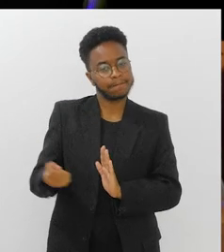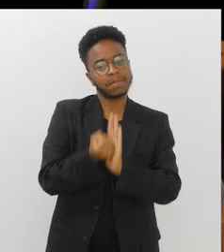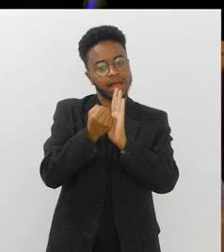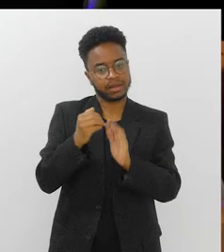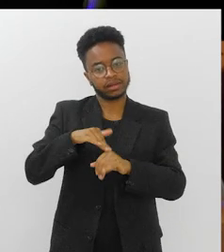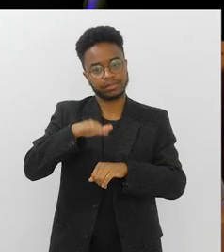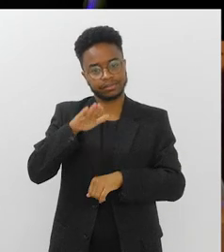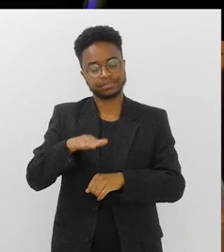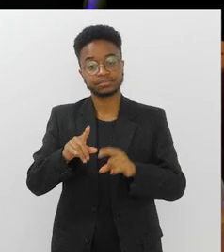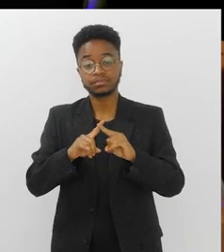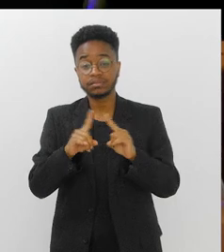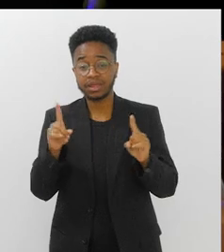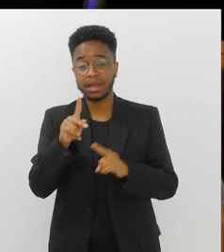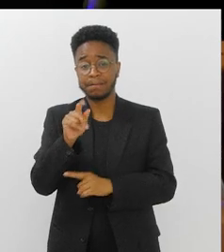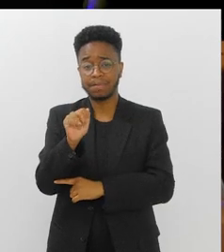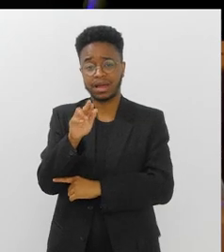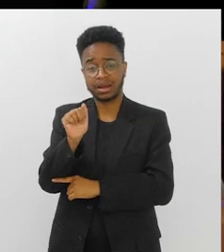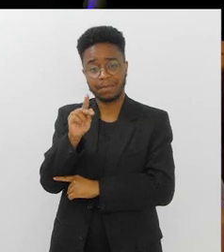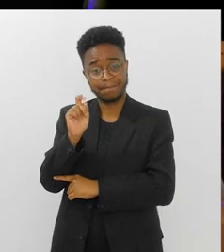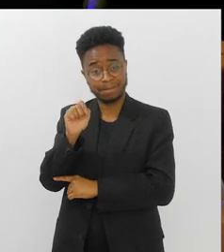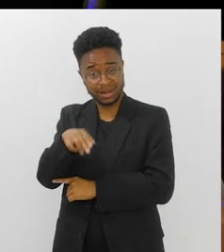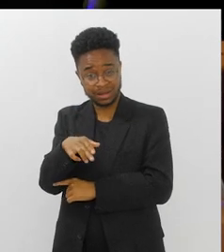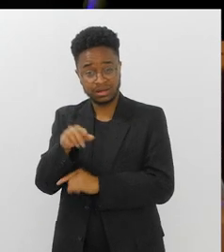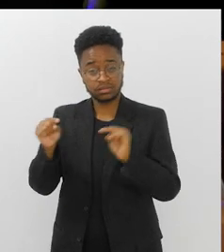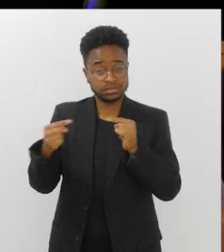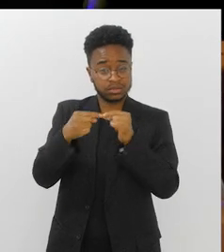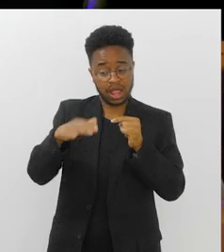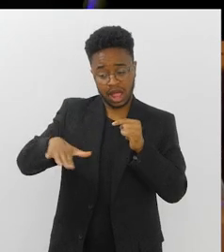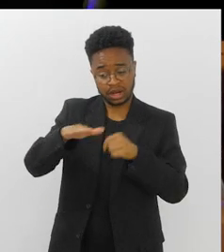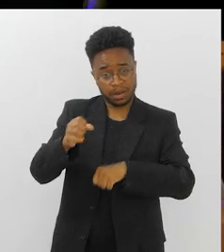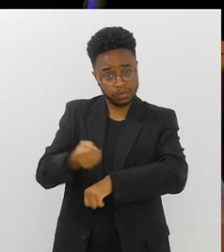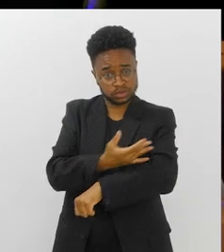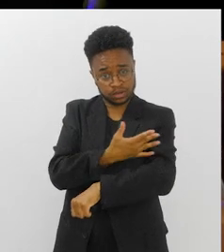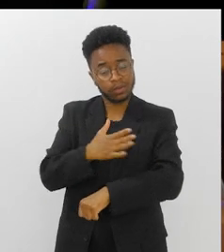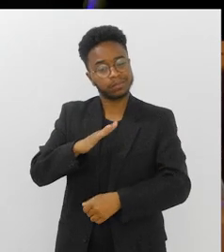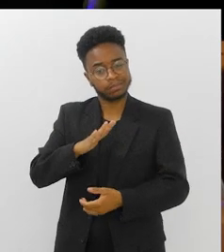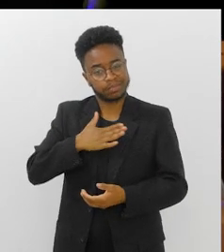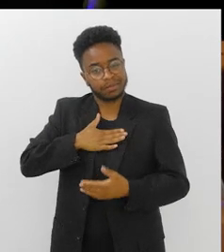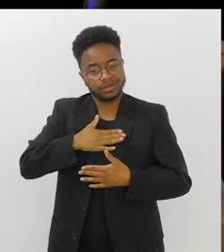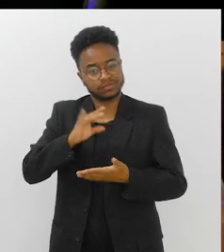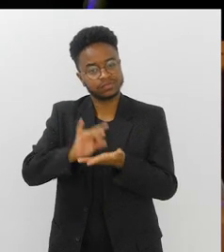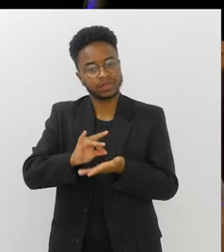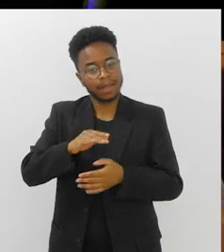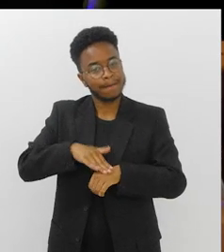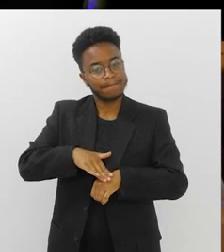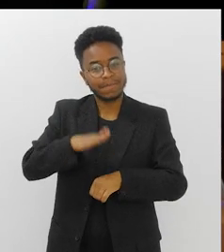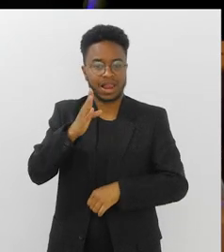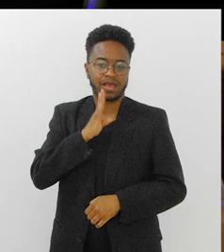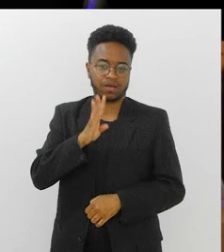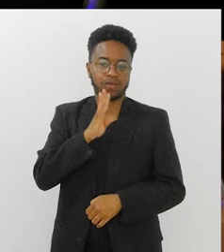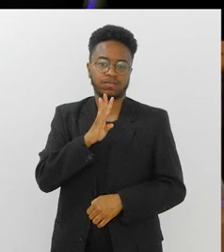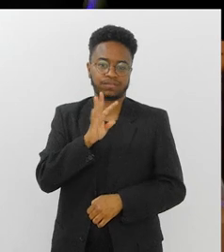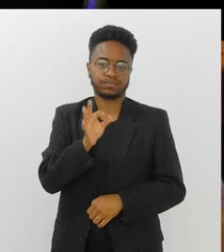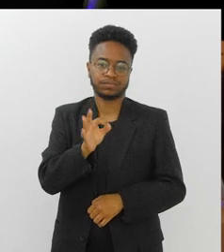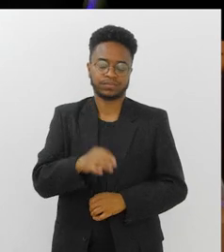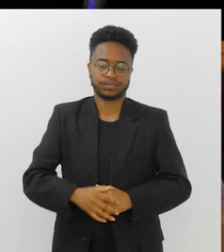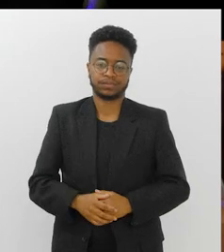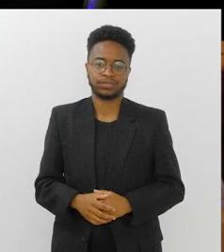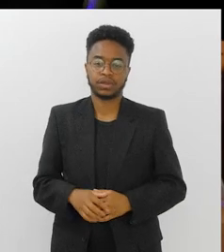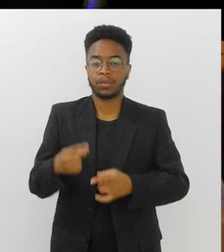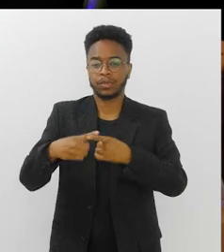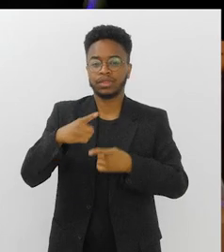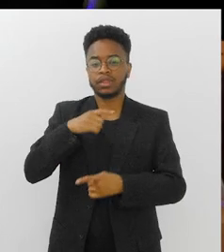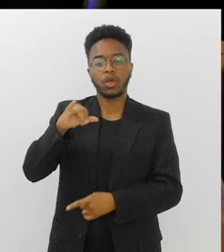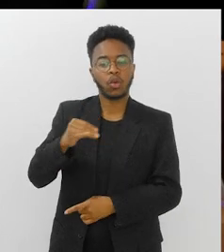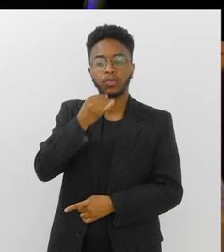mais emblemática agora o parapan do ponto de vista emocional foi para mim muito mais muito mais legal sabe